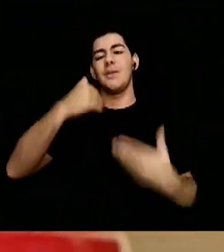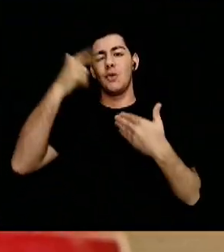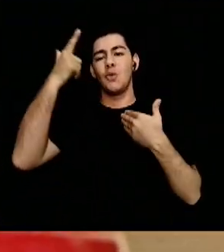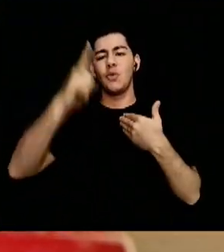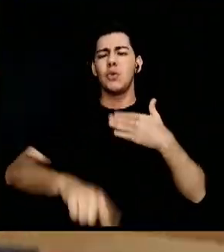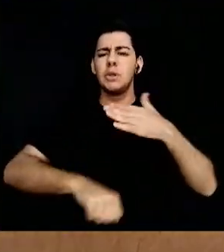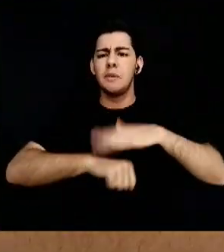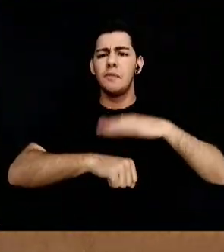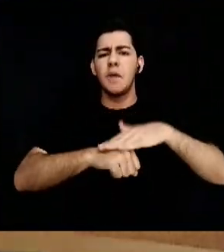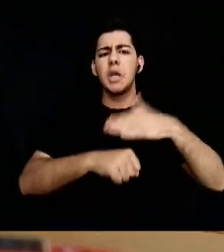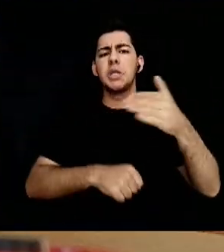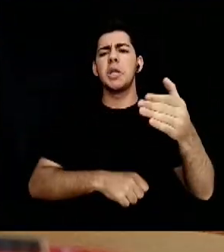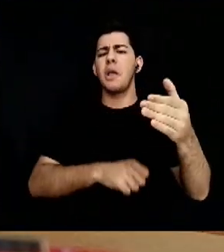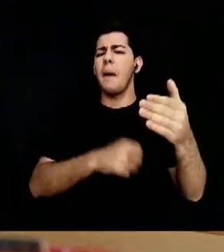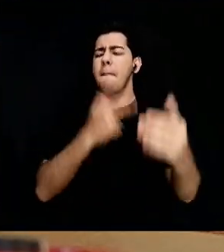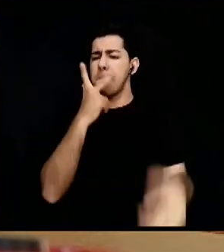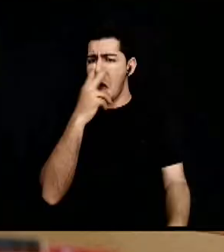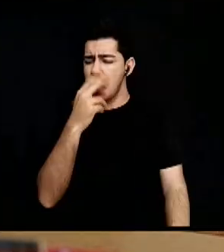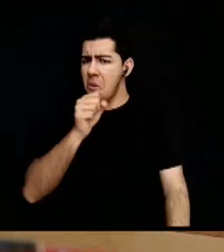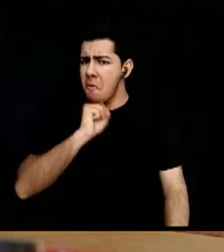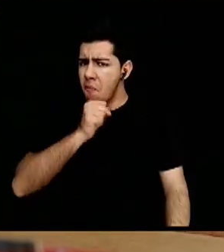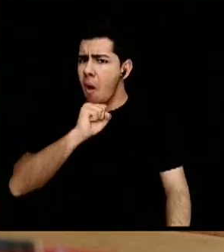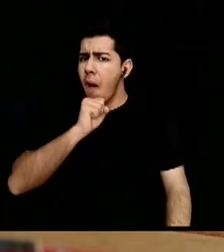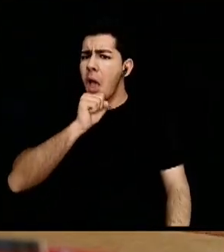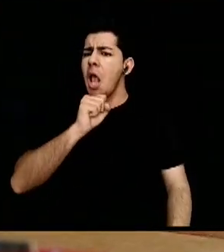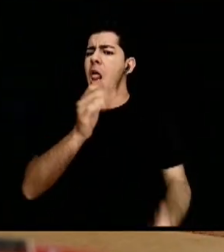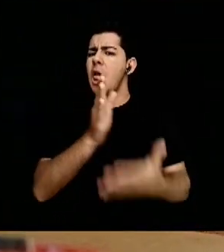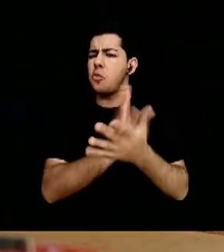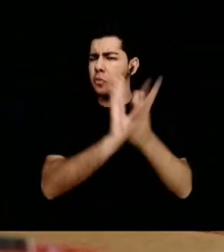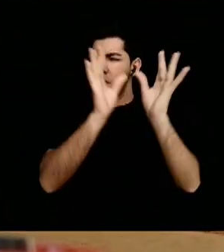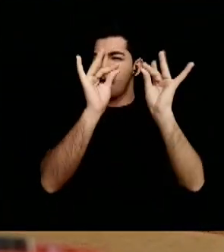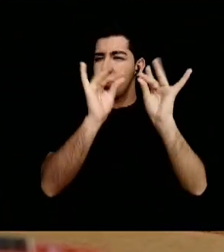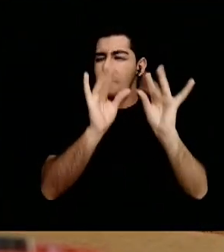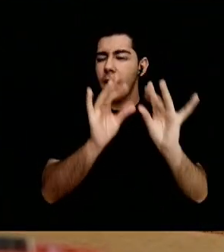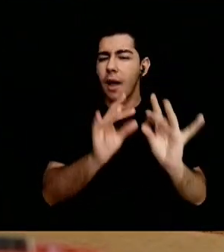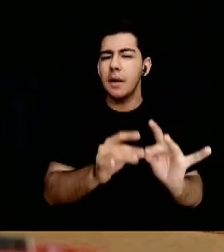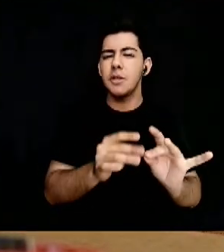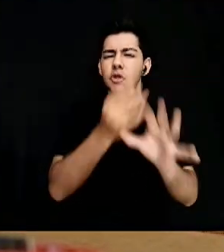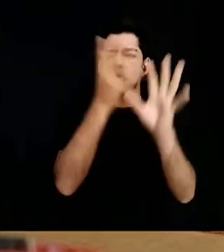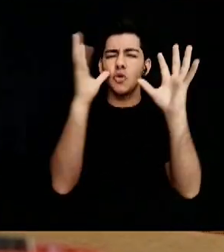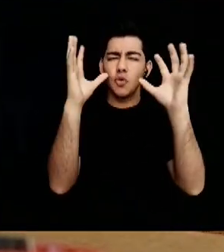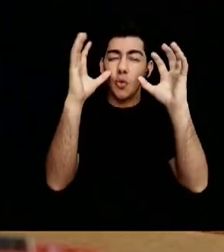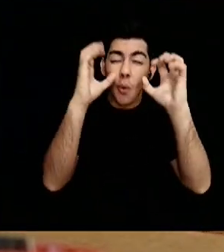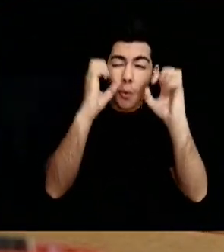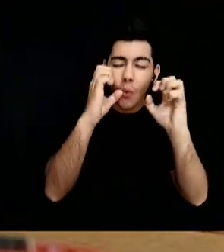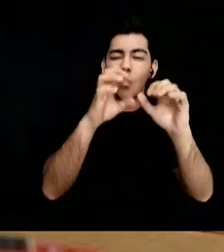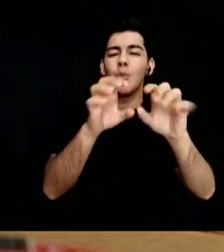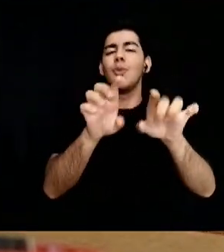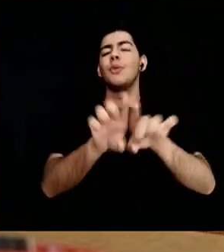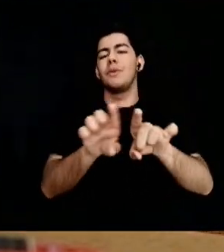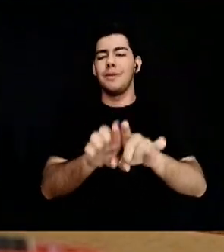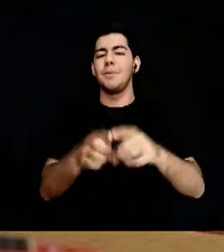né? Os acabamentos foscos. Então,